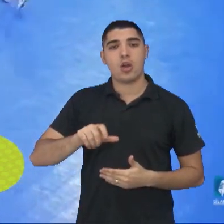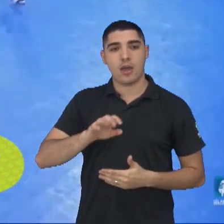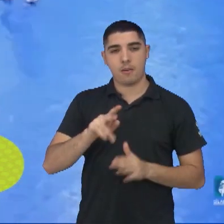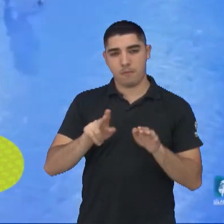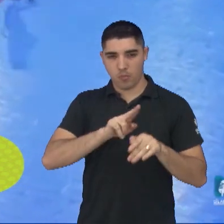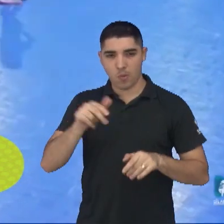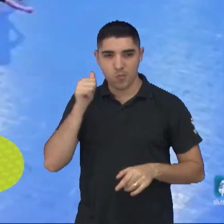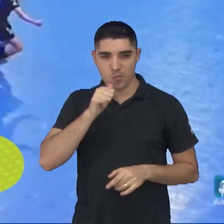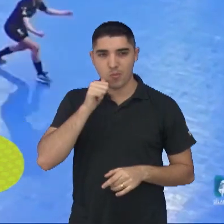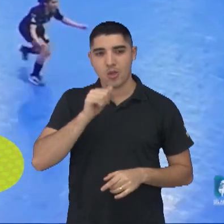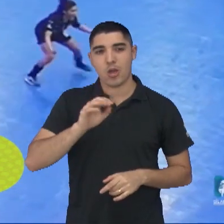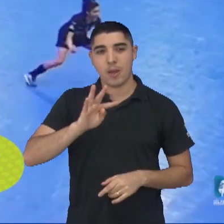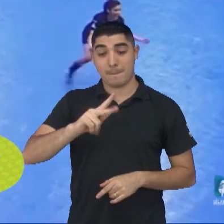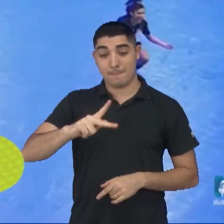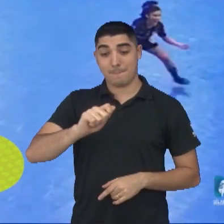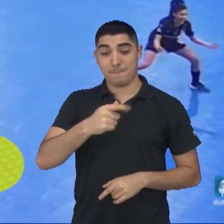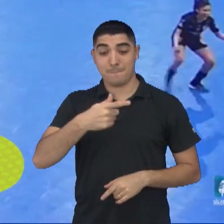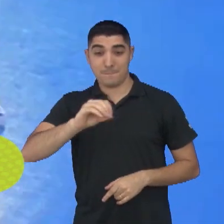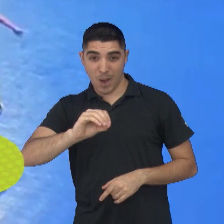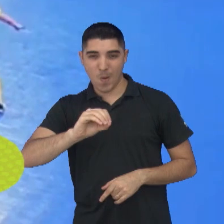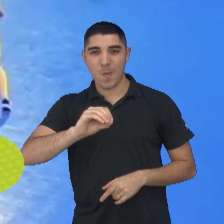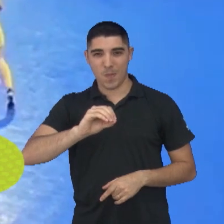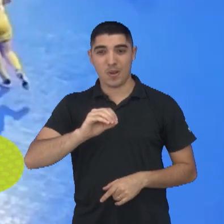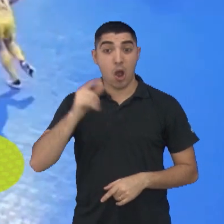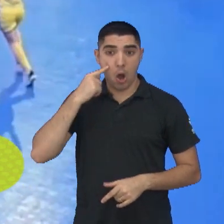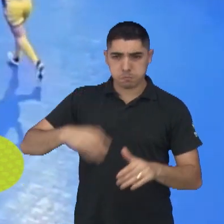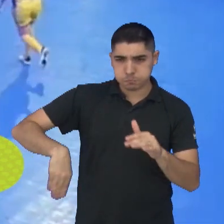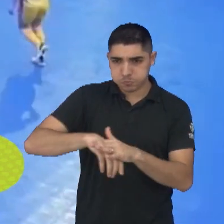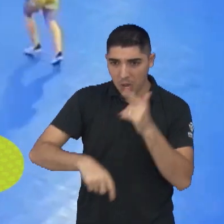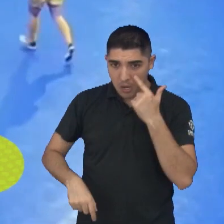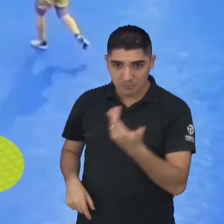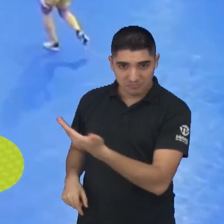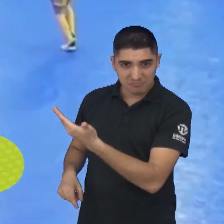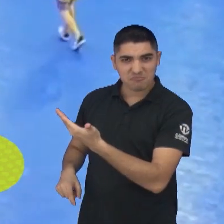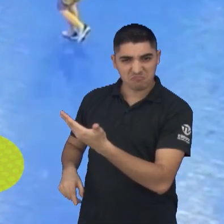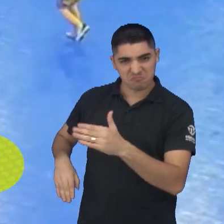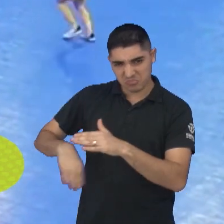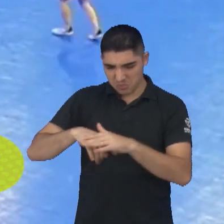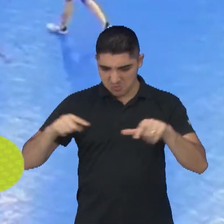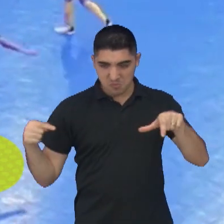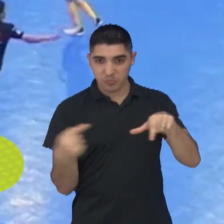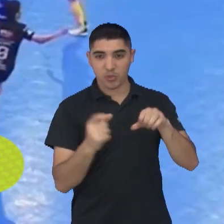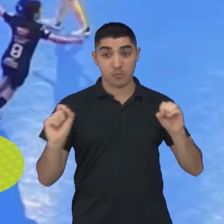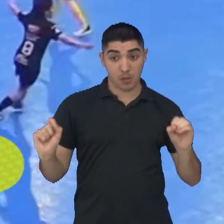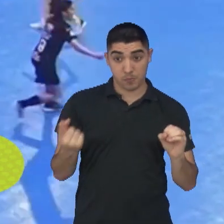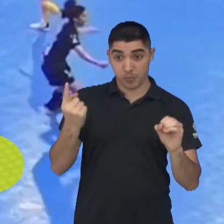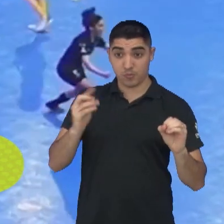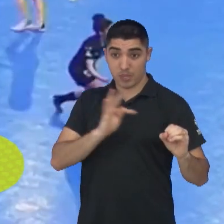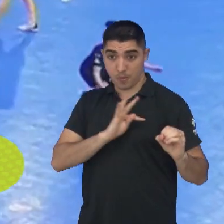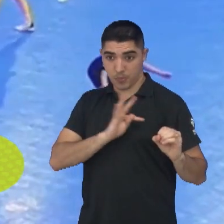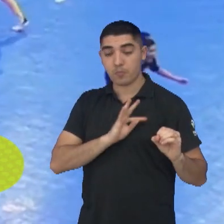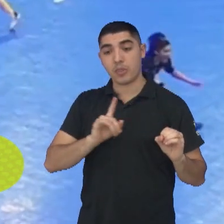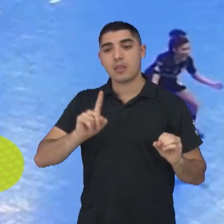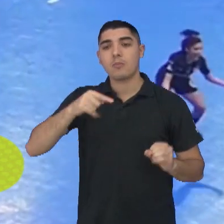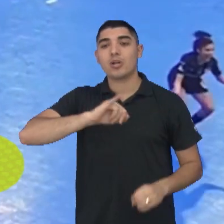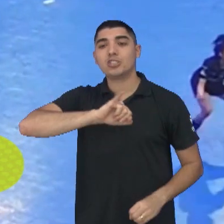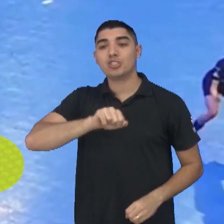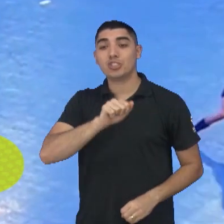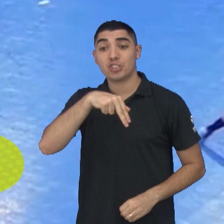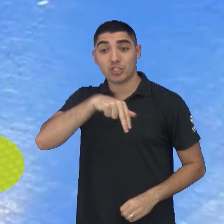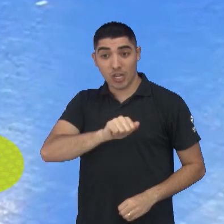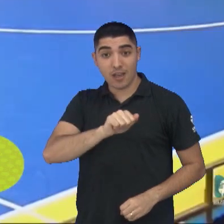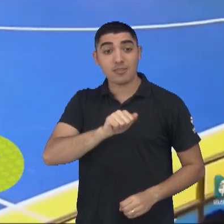ela fez ali deu uma cacetada rapaz no ângulo que golaço da pão Brites 1 a 0 para o Taboão aí a Jana vai